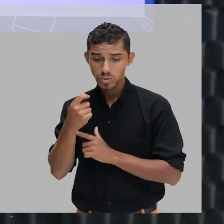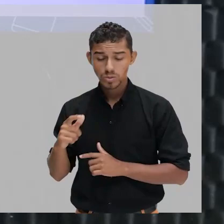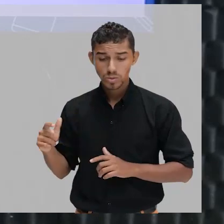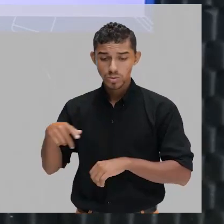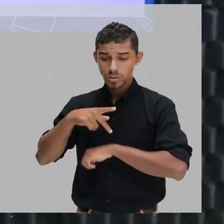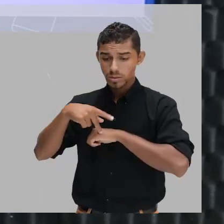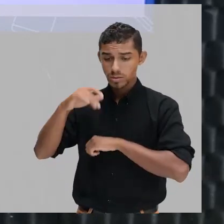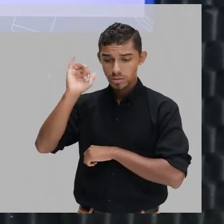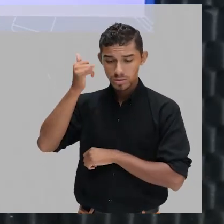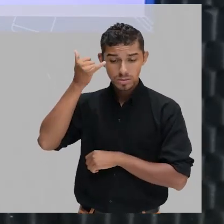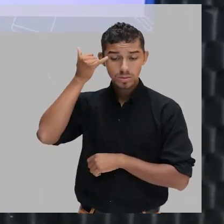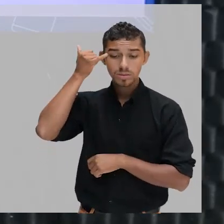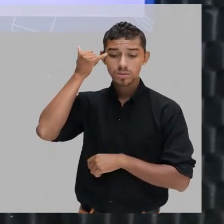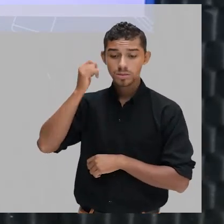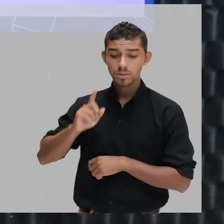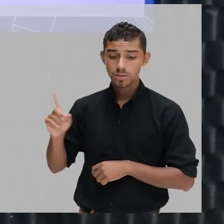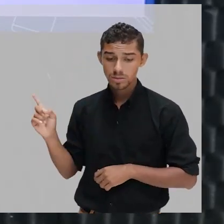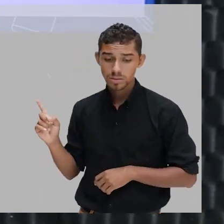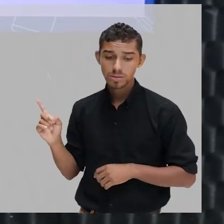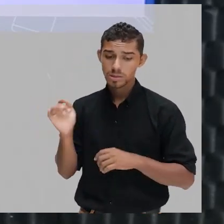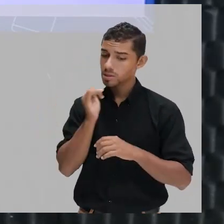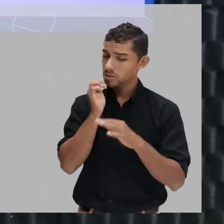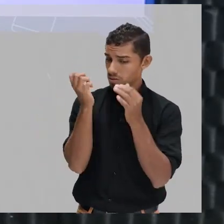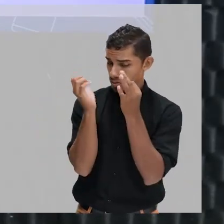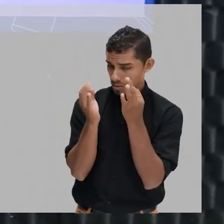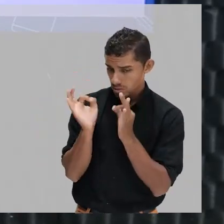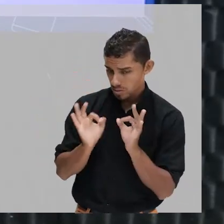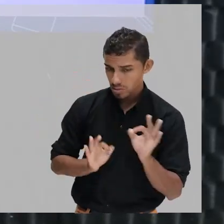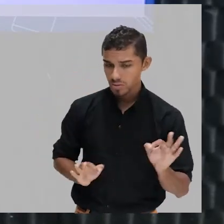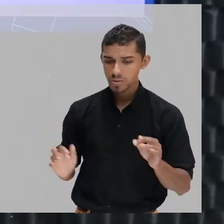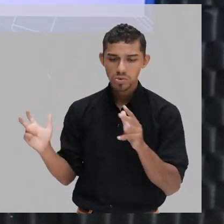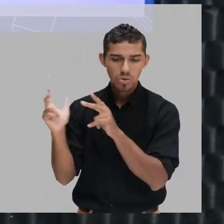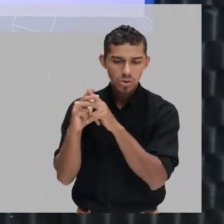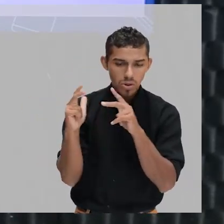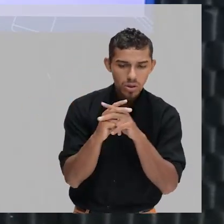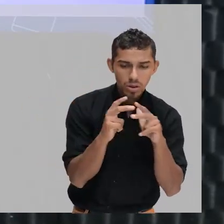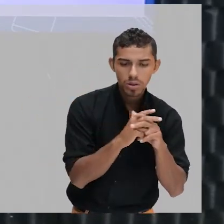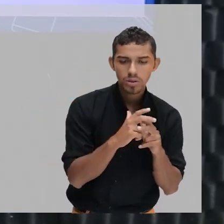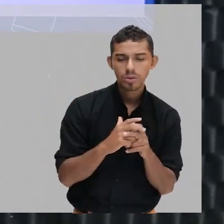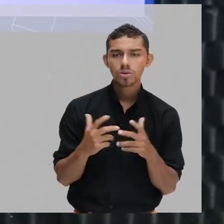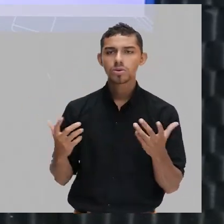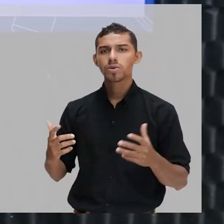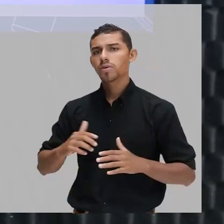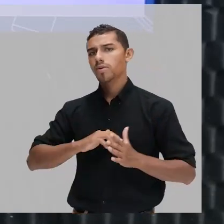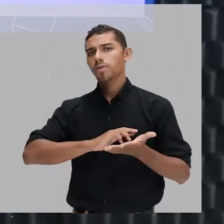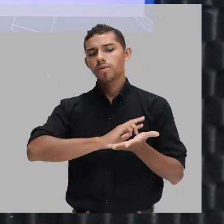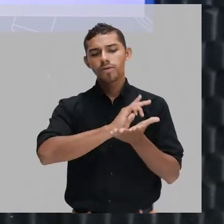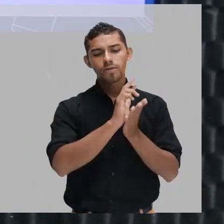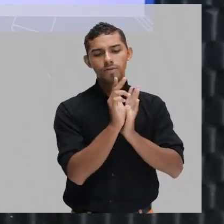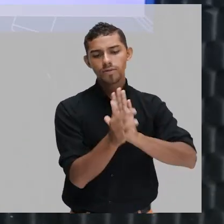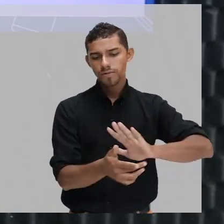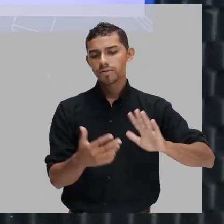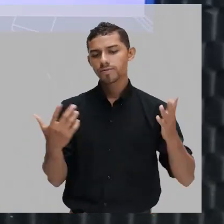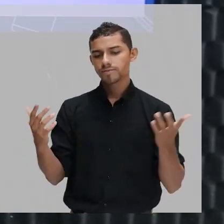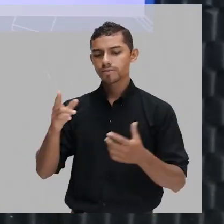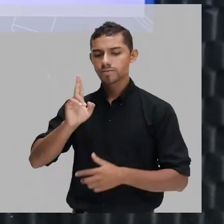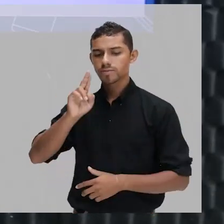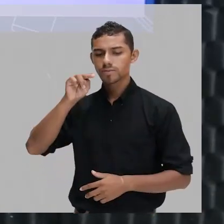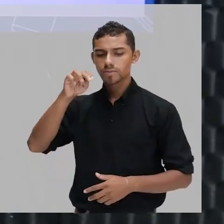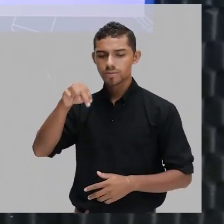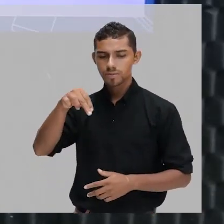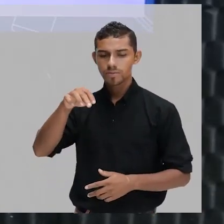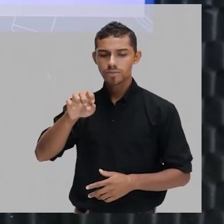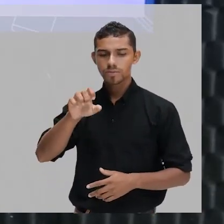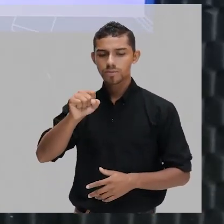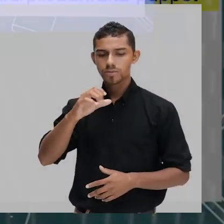dos shogunatos, da estrutura das guerras japonesas, quer dizer, é toda uma variação e é patrimônio material da humanidade também,